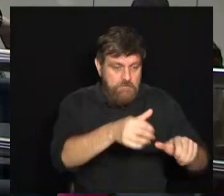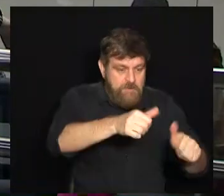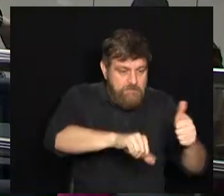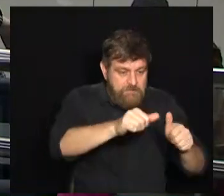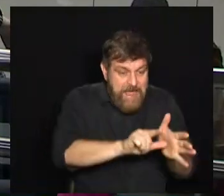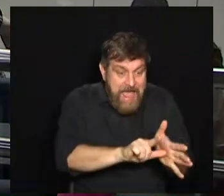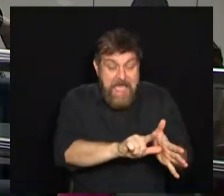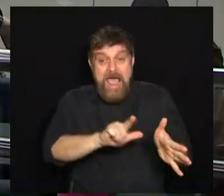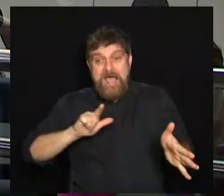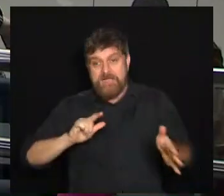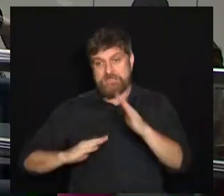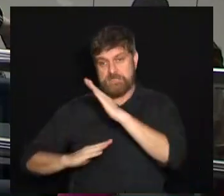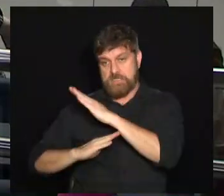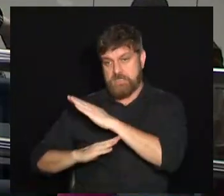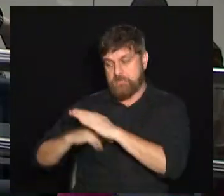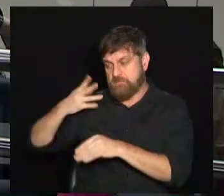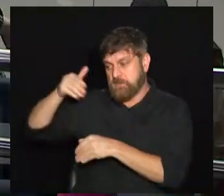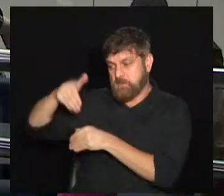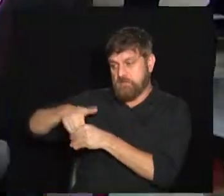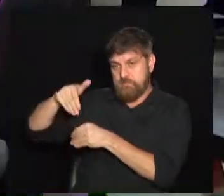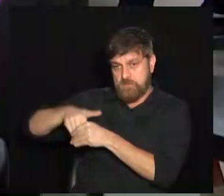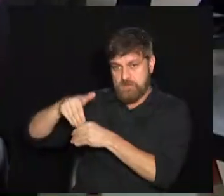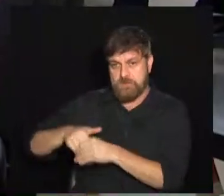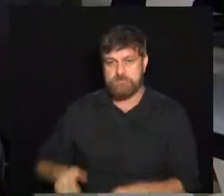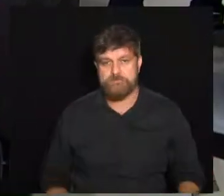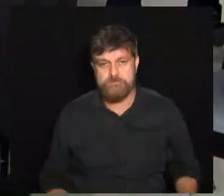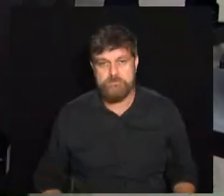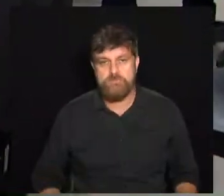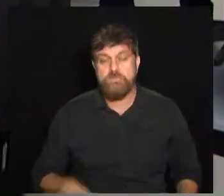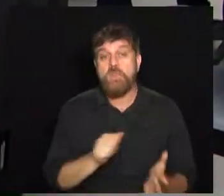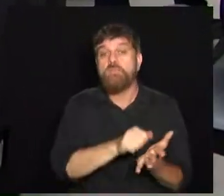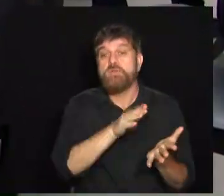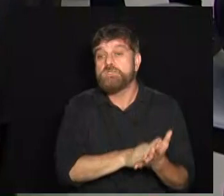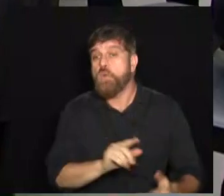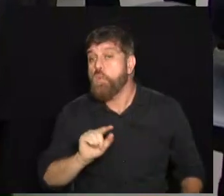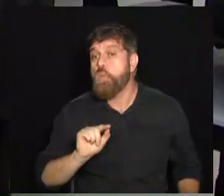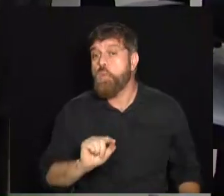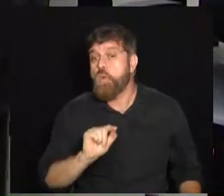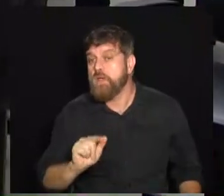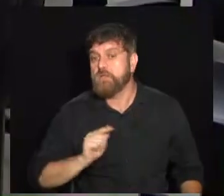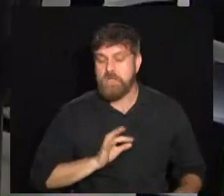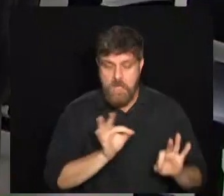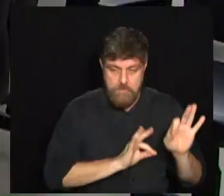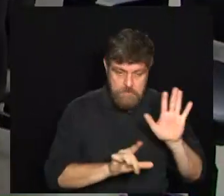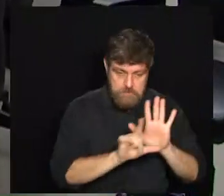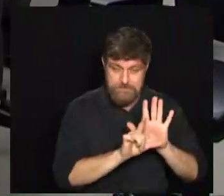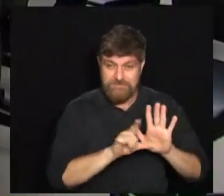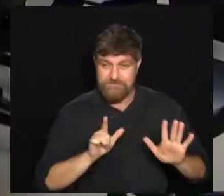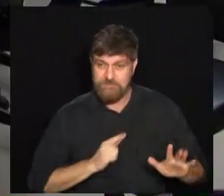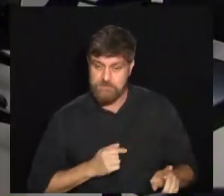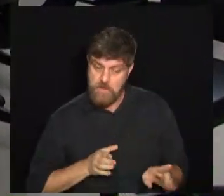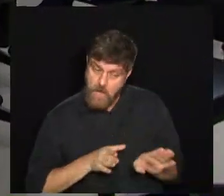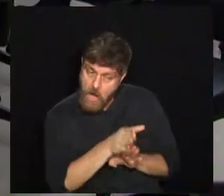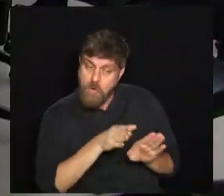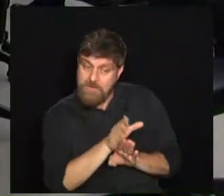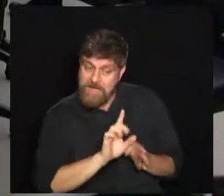de ser levado para votação no plenário. Como punição, o projeto prevê a aplicação de advertência e multa de até